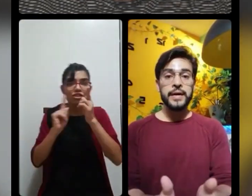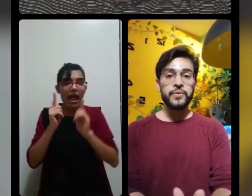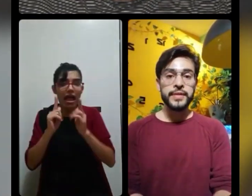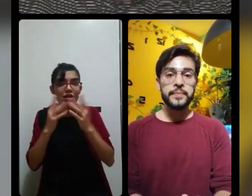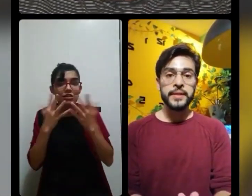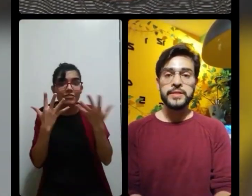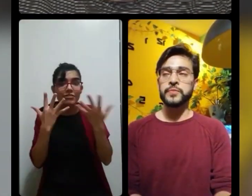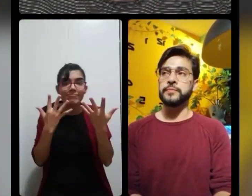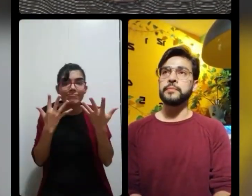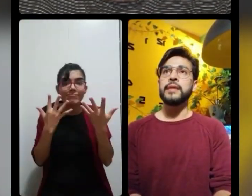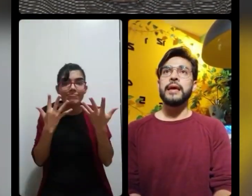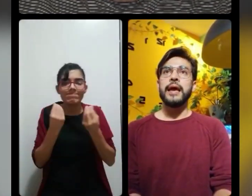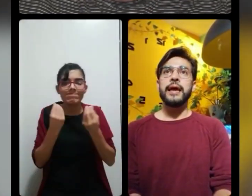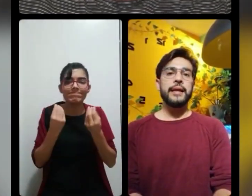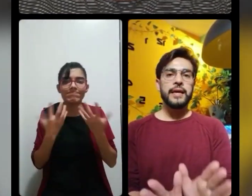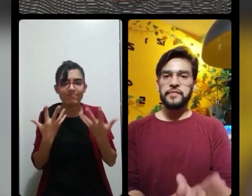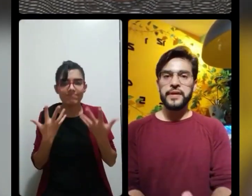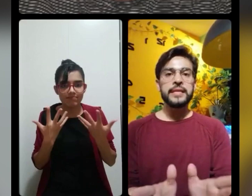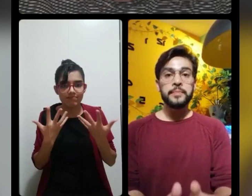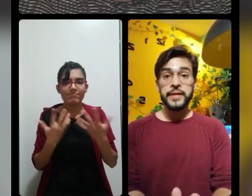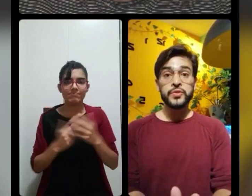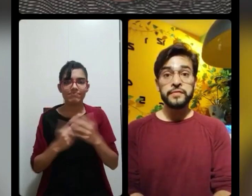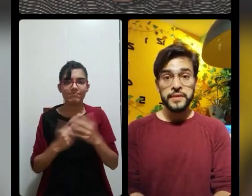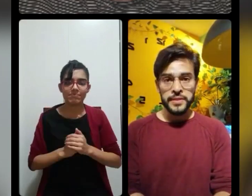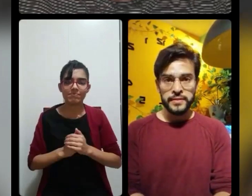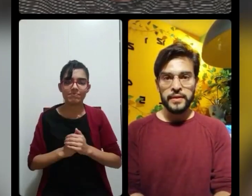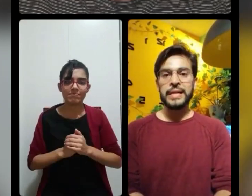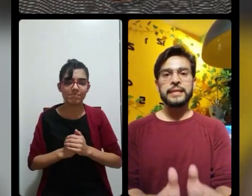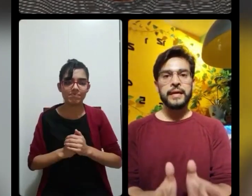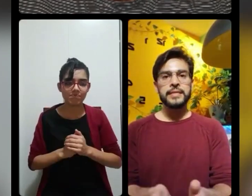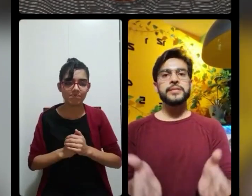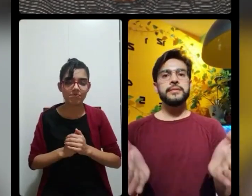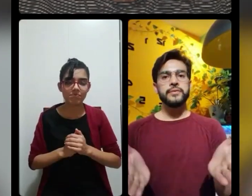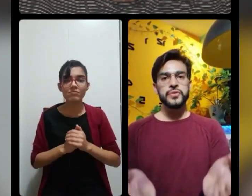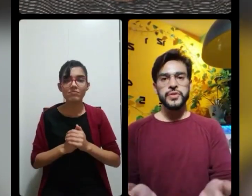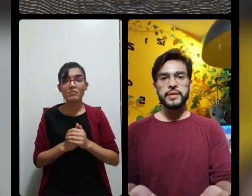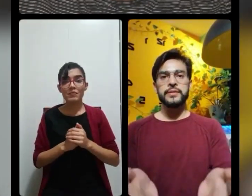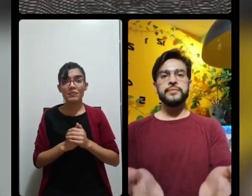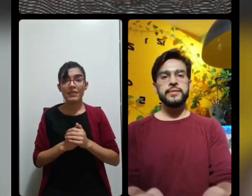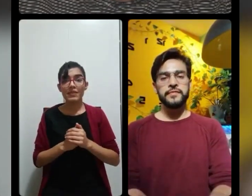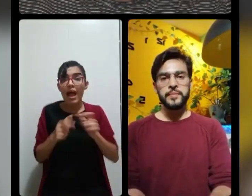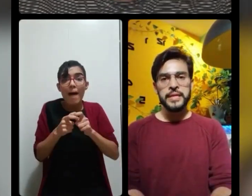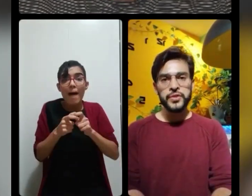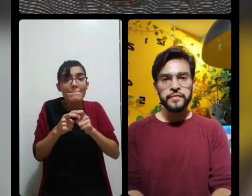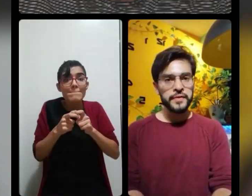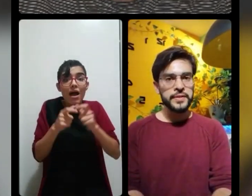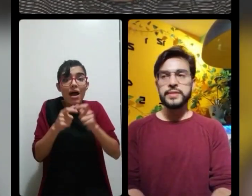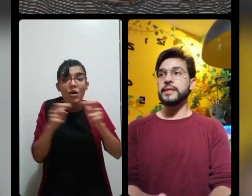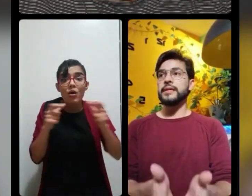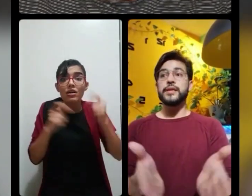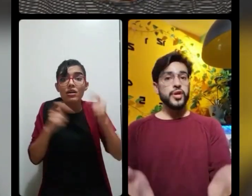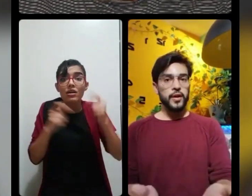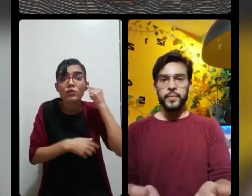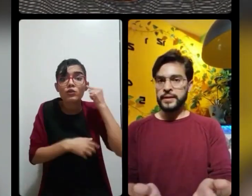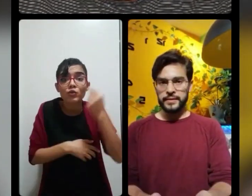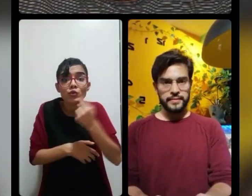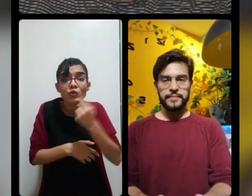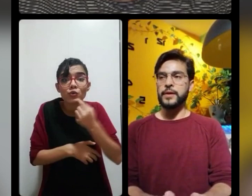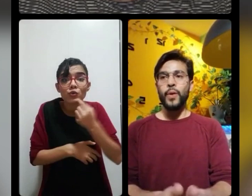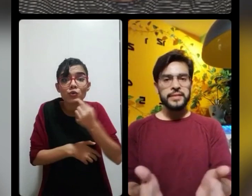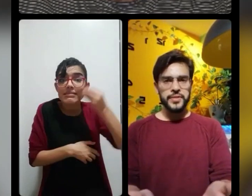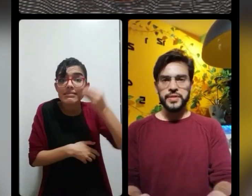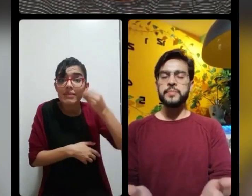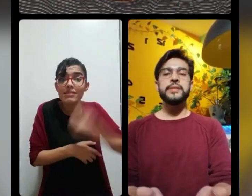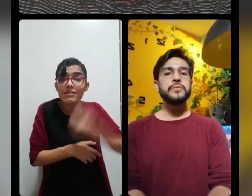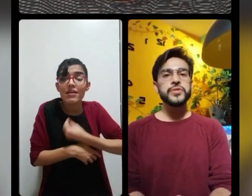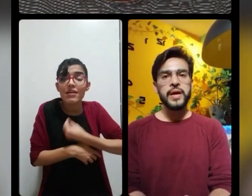a grande maioria mesmo, ela é filha de pais ouvintes. Então, ela nasce no seio de famílias ouvintes, que geralmente,